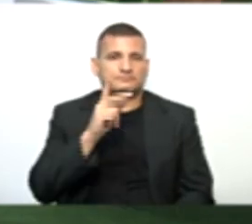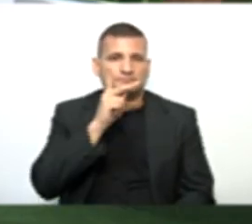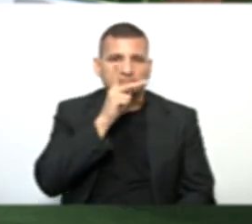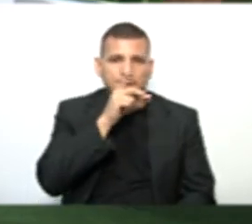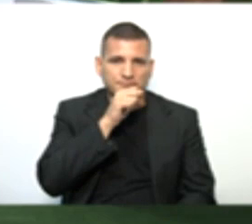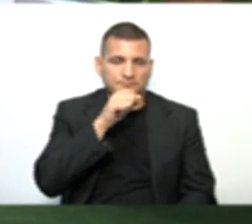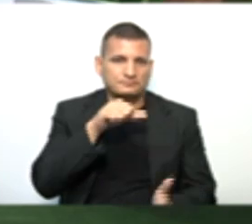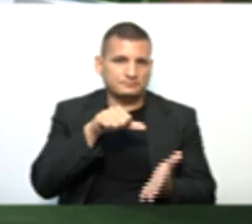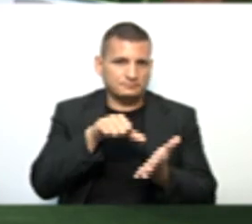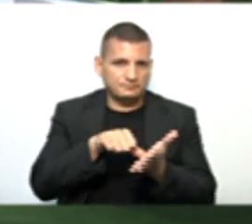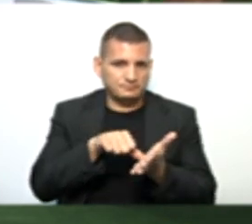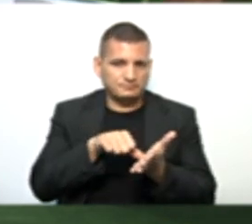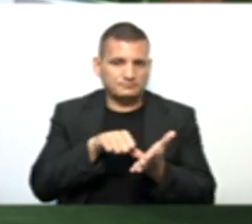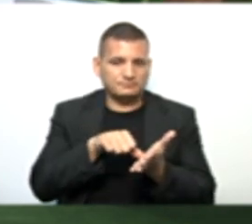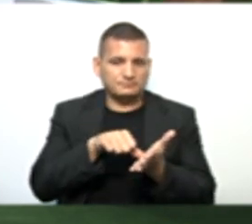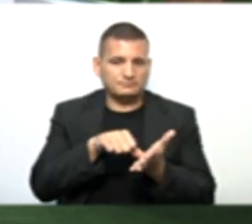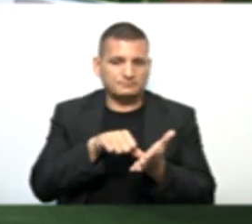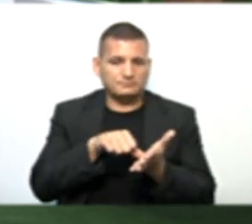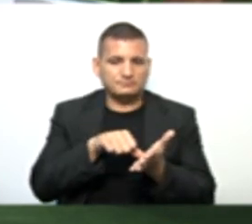Velho e